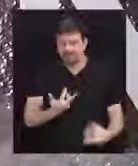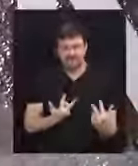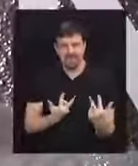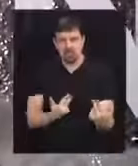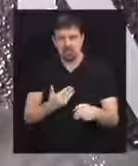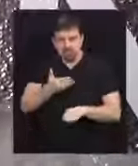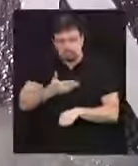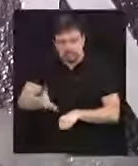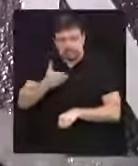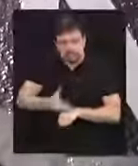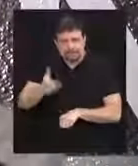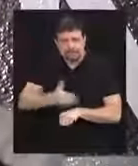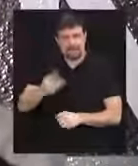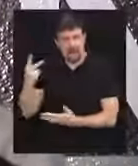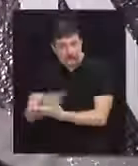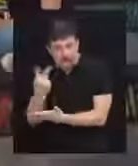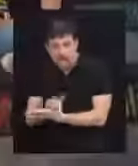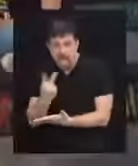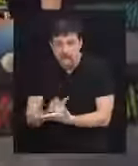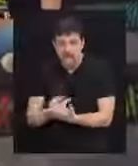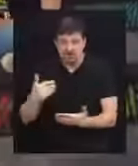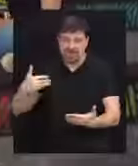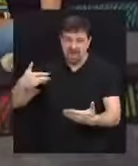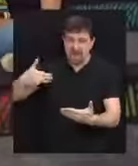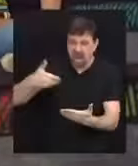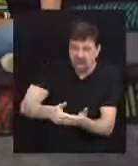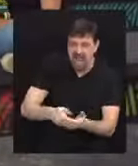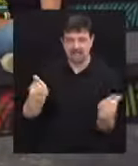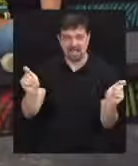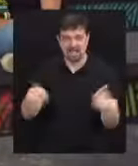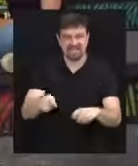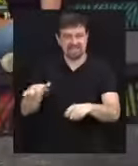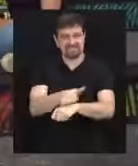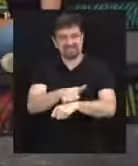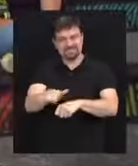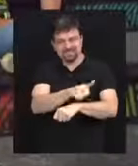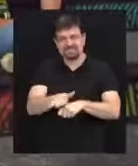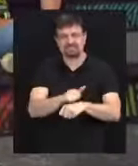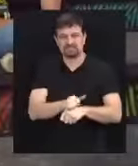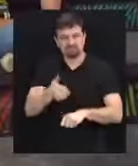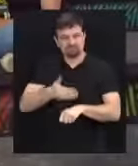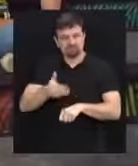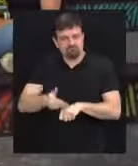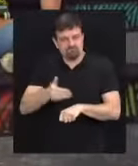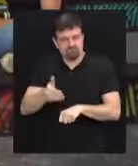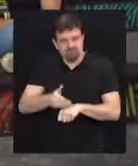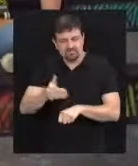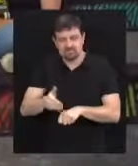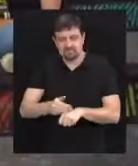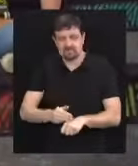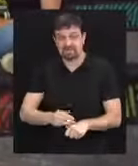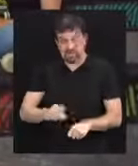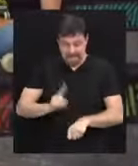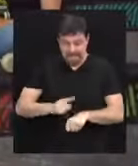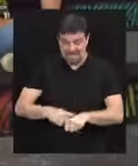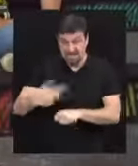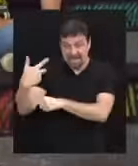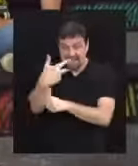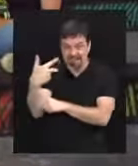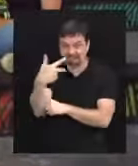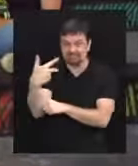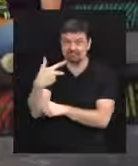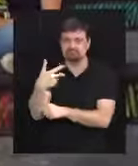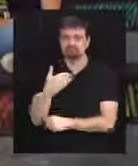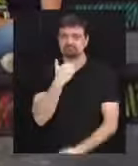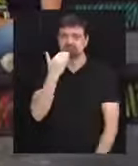começa a treinar, tentar, errar, até que faz, sai a manobra, você vai treinando mais pra acertar ela toda hora. E quando acerta, fala, alguém gravou? Não,